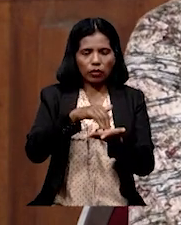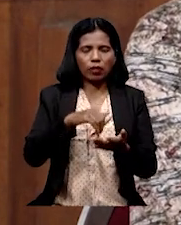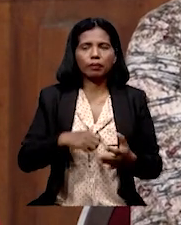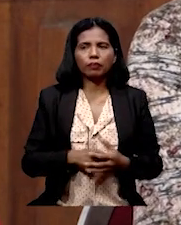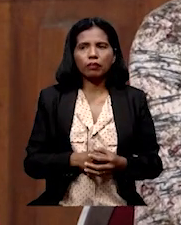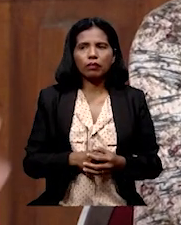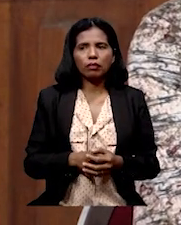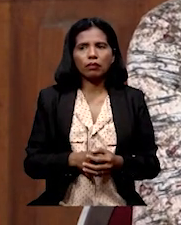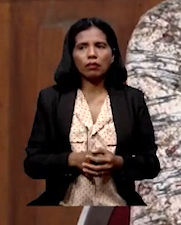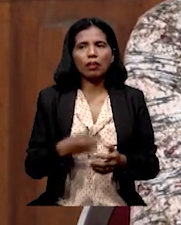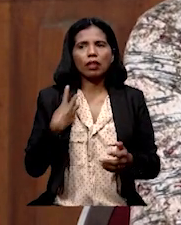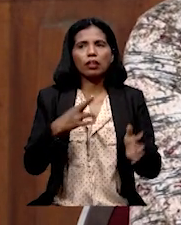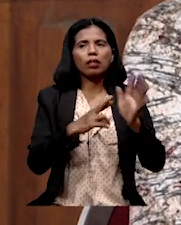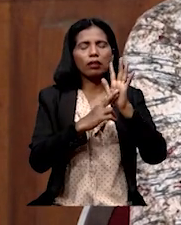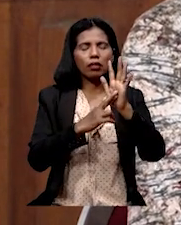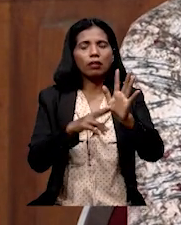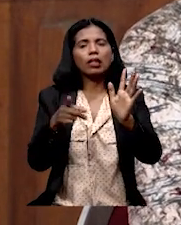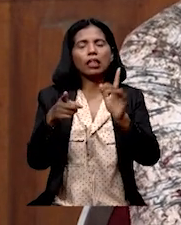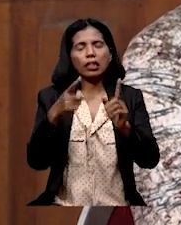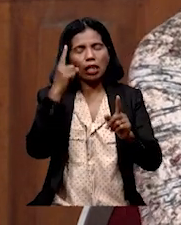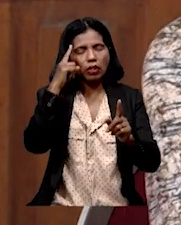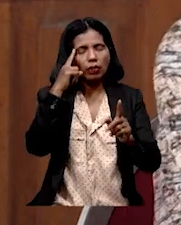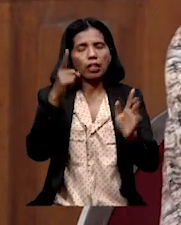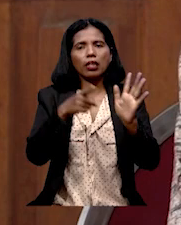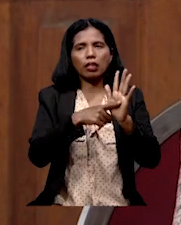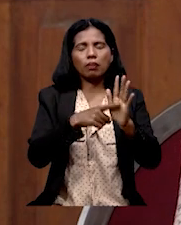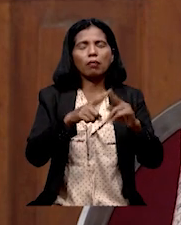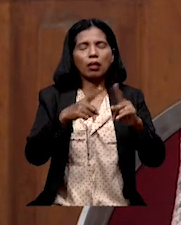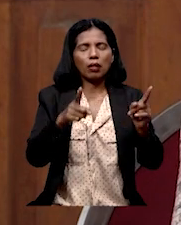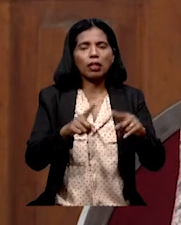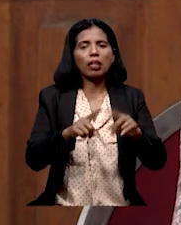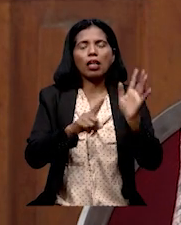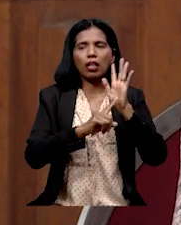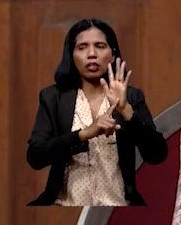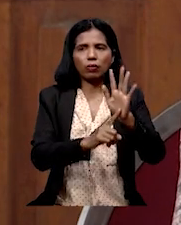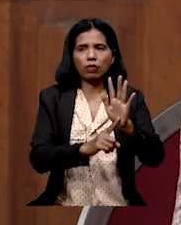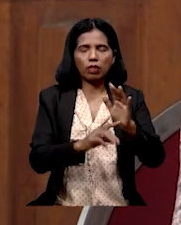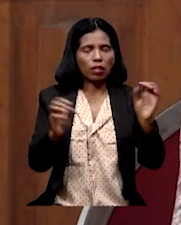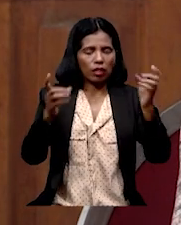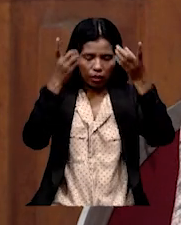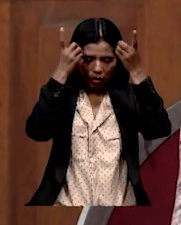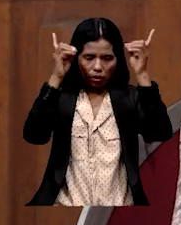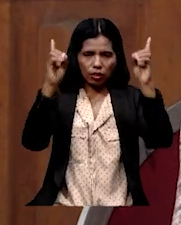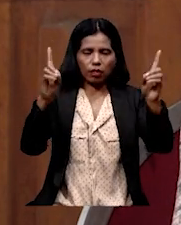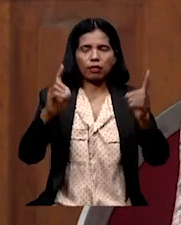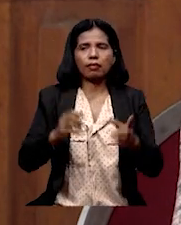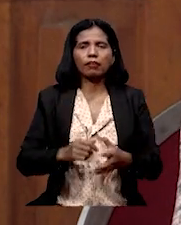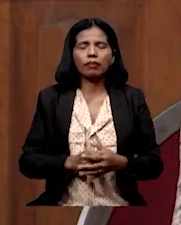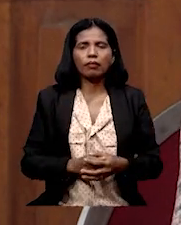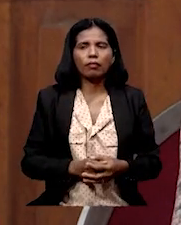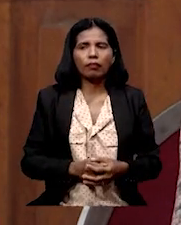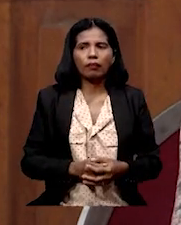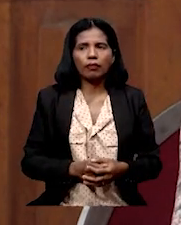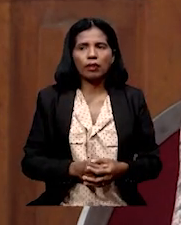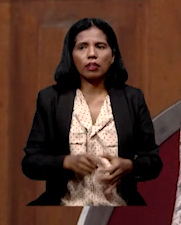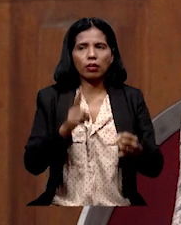E tem interpretação negativa. Mas lá, minha turma vem na fonte de decisões precipitadas. E que os